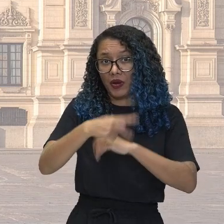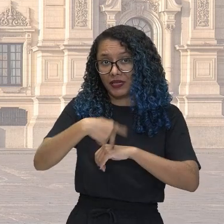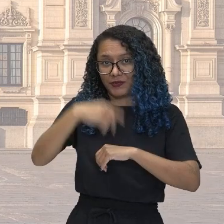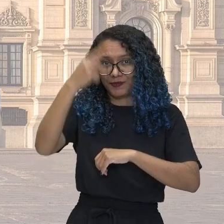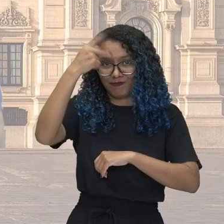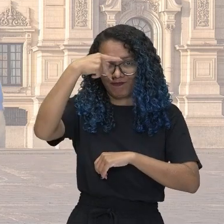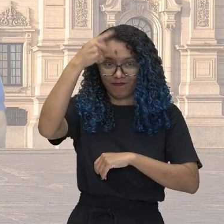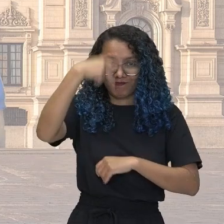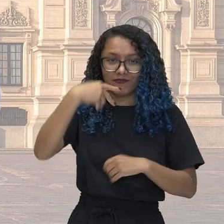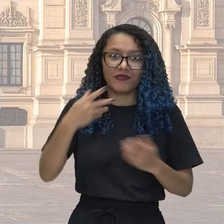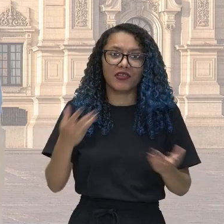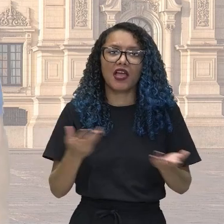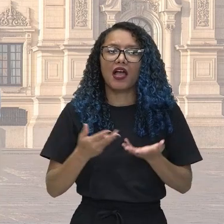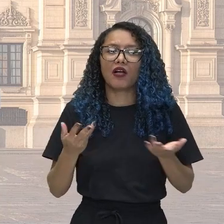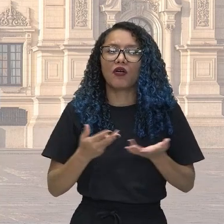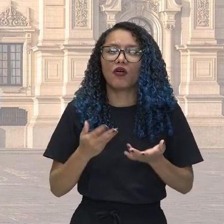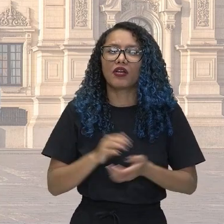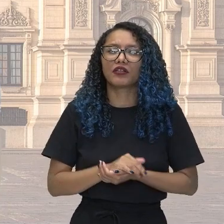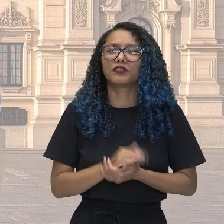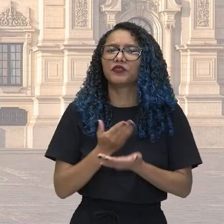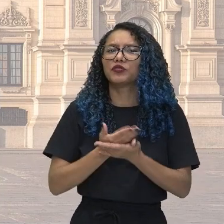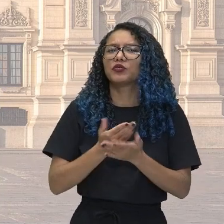per profab